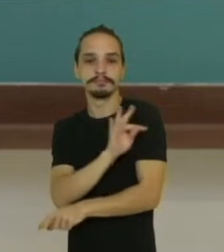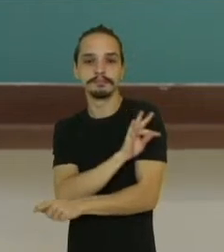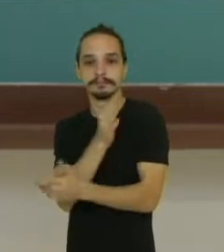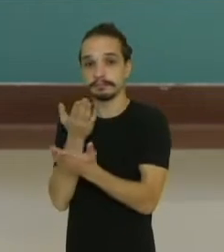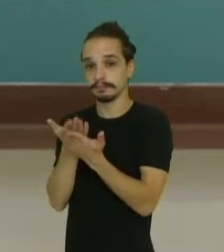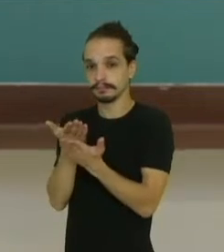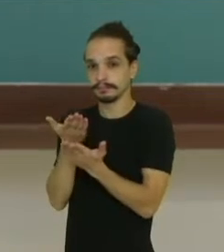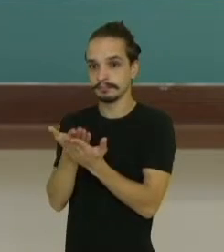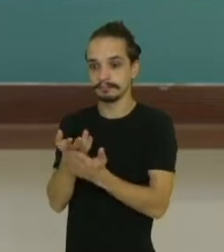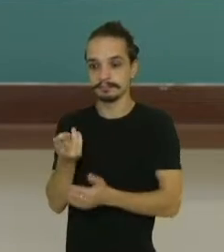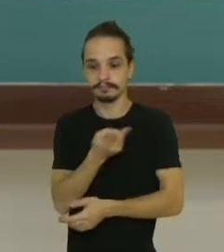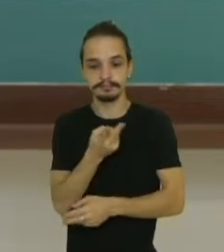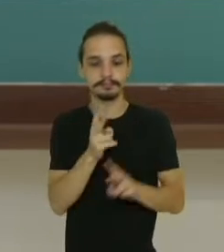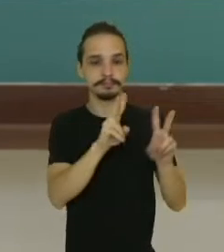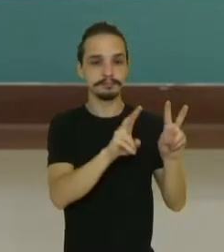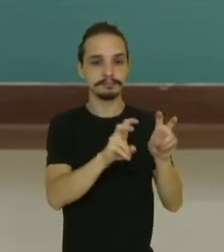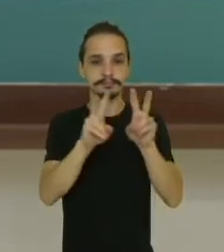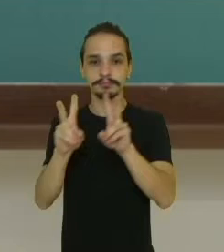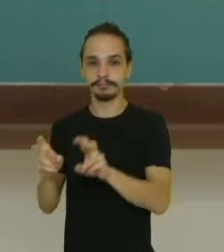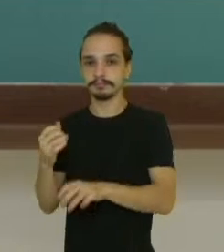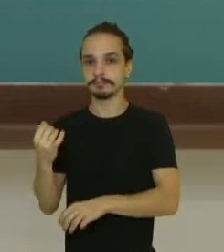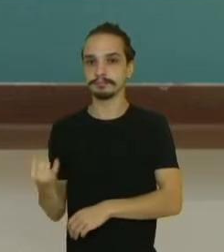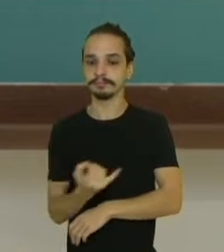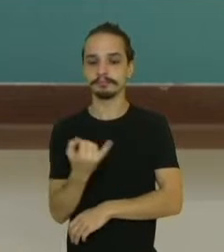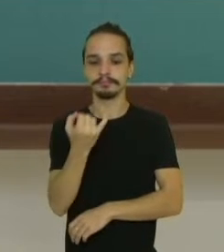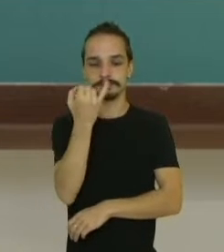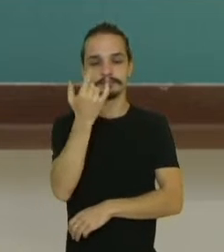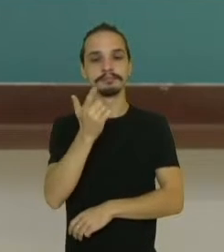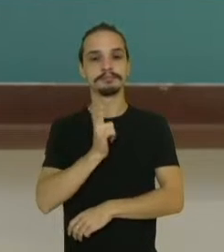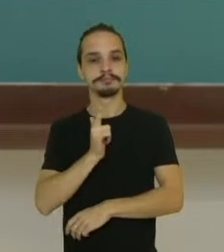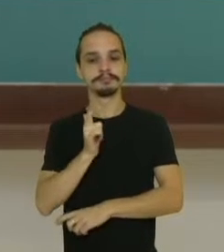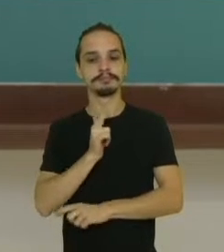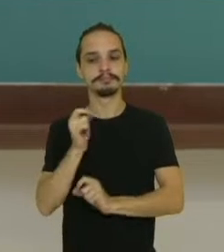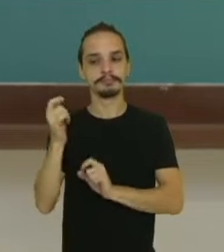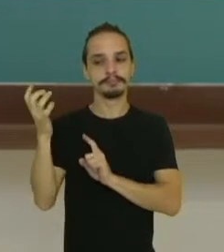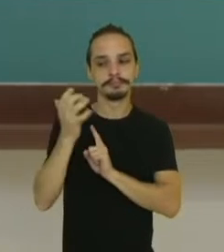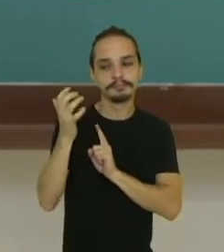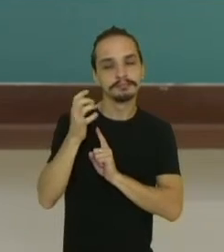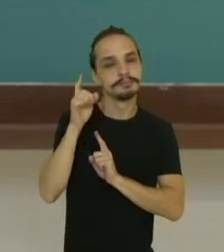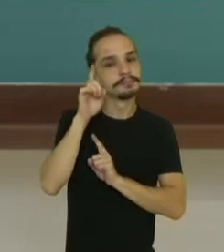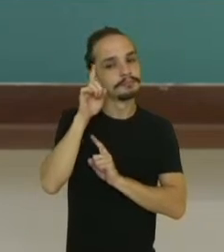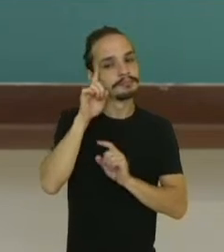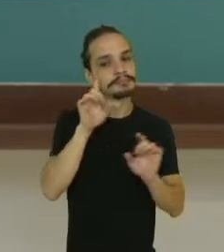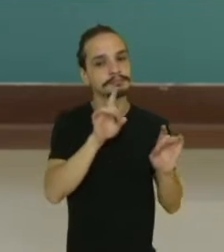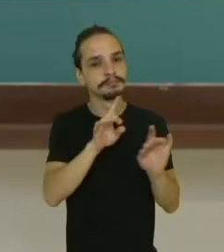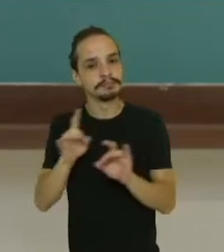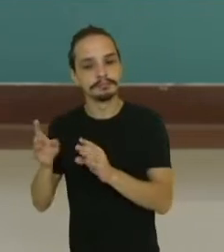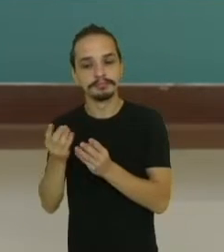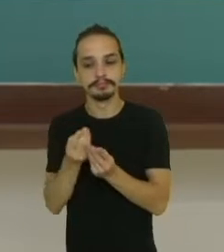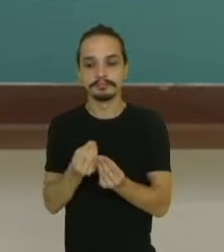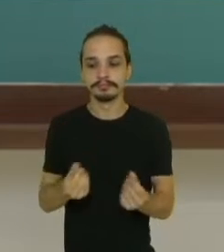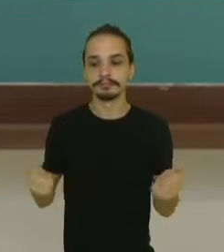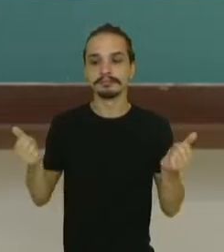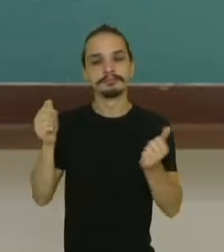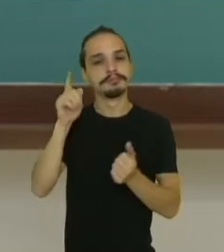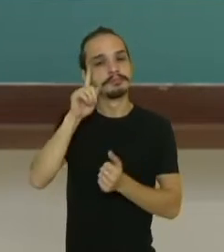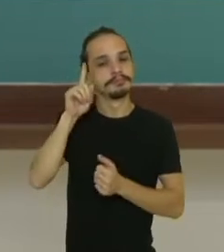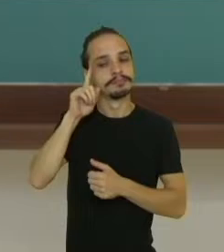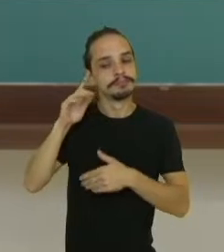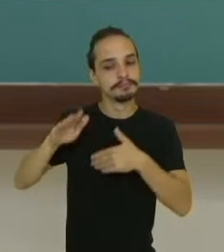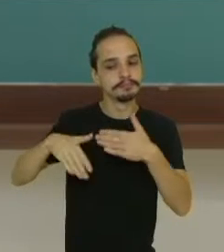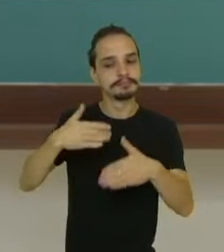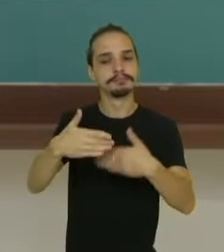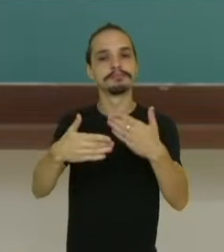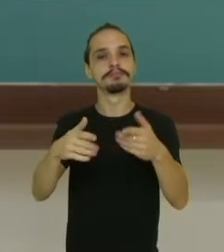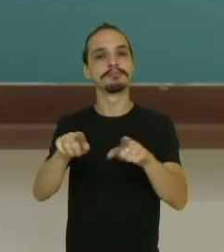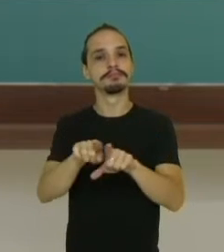estudo dois assuntos importantes interferem no nosso dia-a-dia interfere na qualidade do nosso dia a dia e que